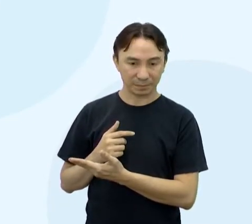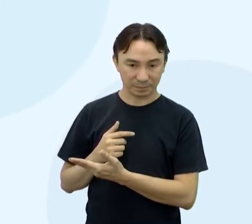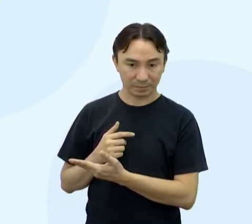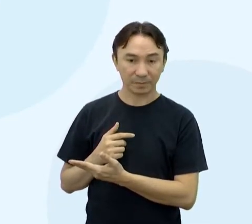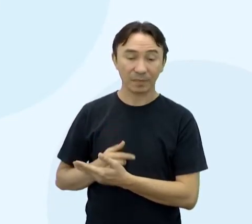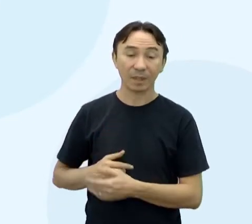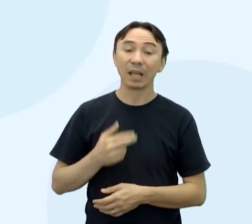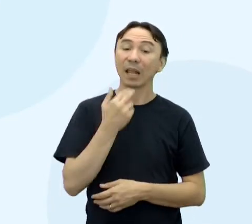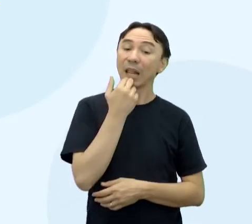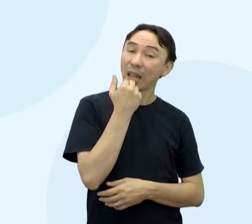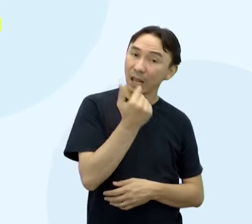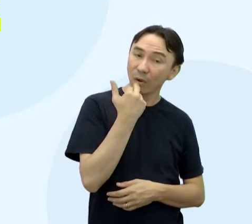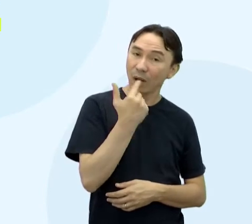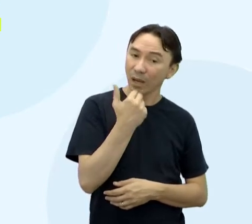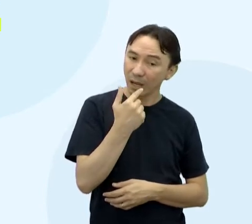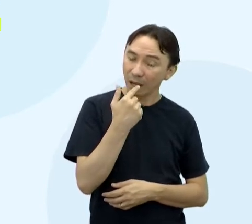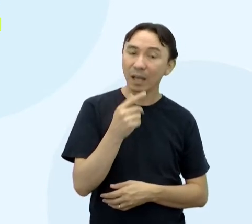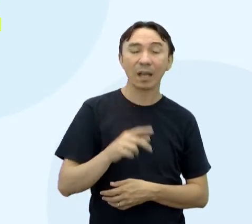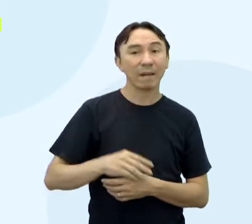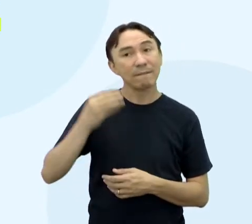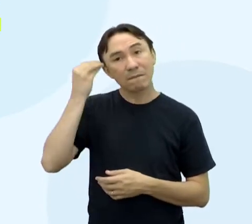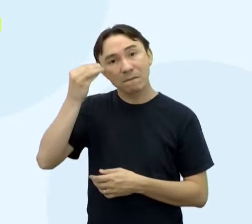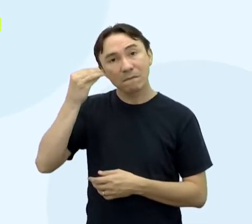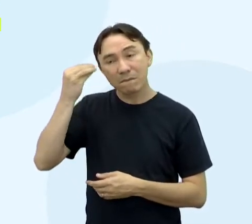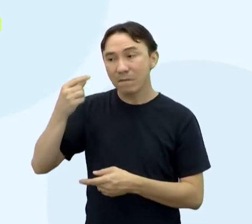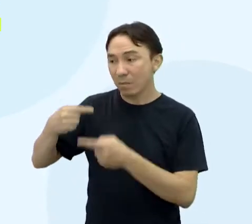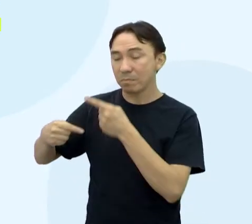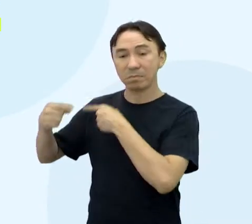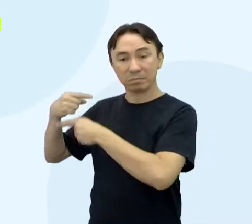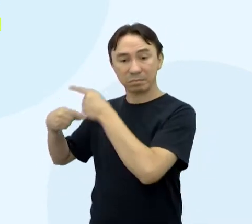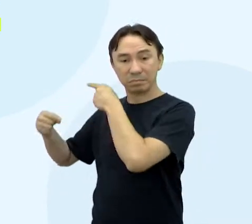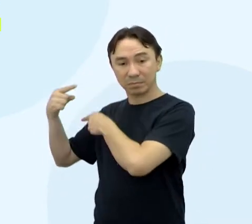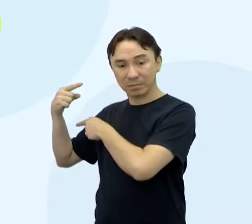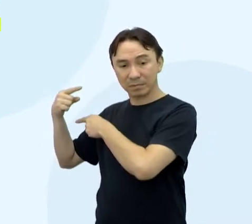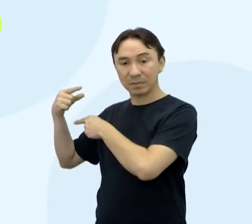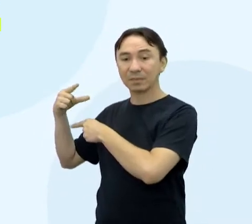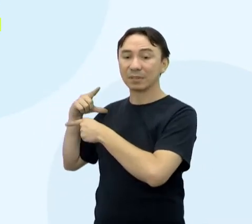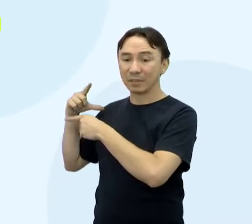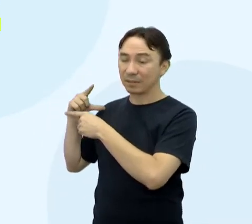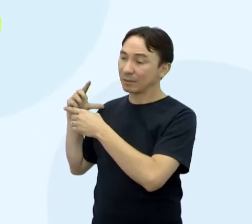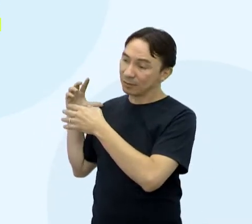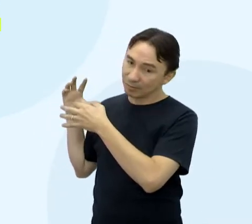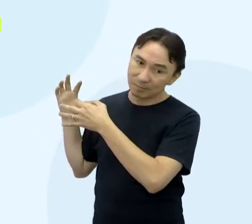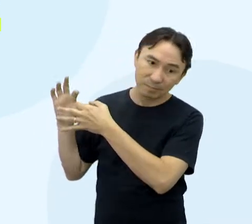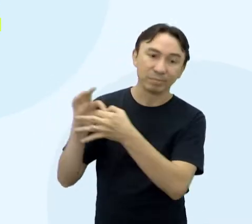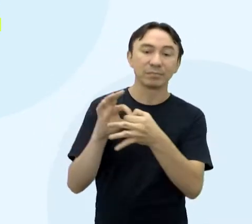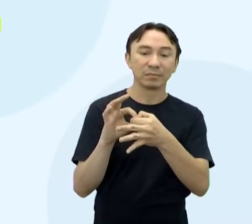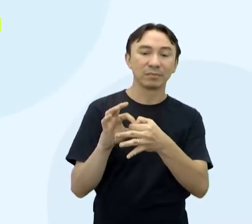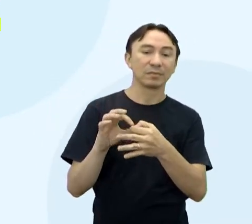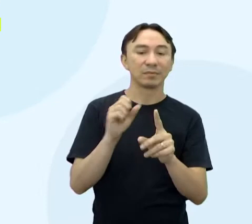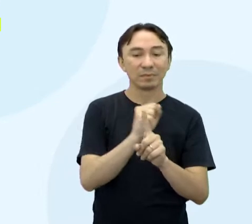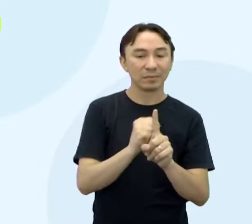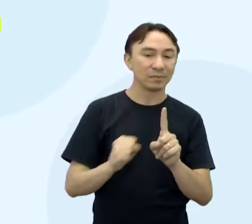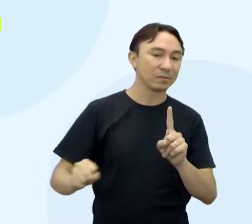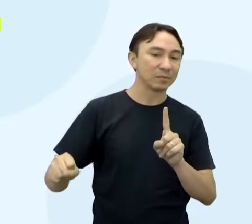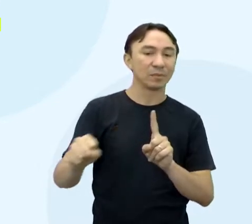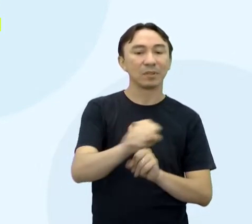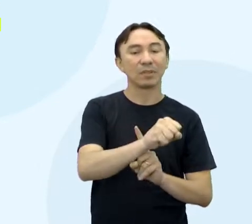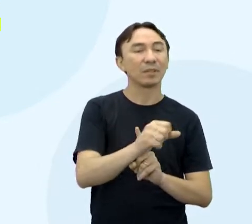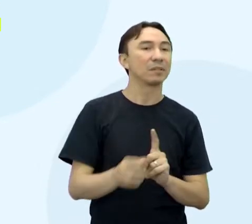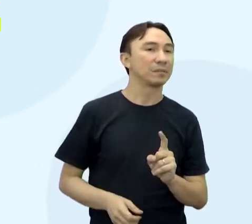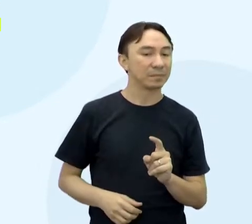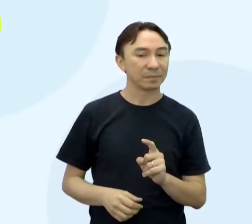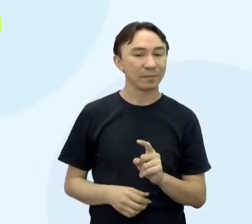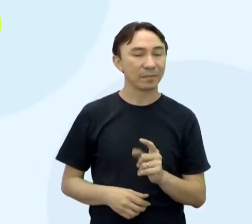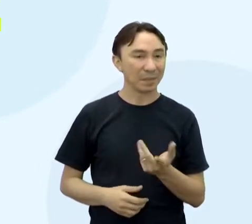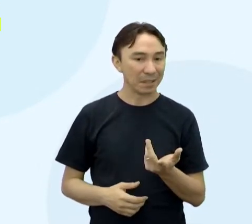concretização de uma experiência histórica e se vincula diretamente com a sociedade. Essa parte aqui também, a linguagem